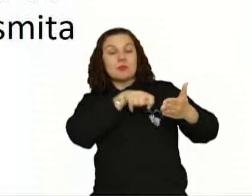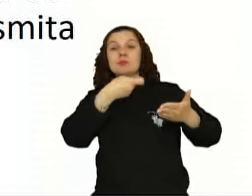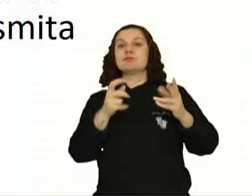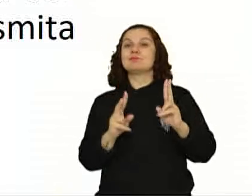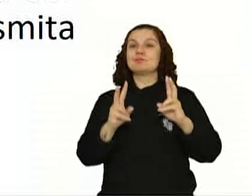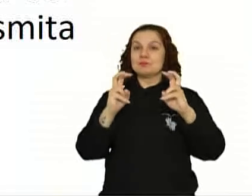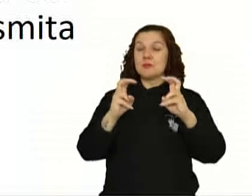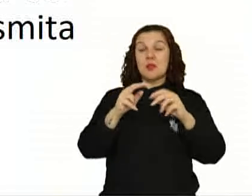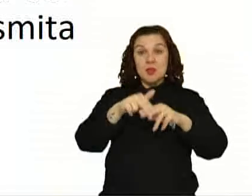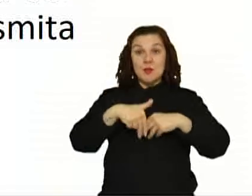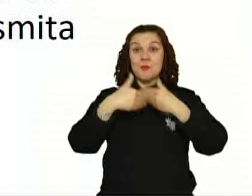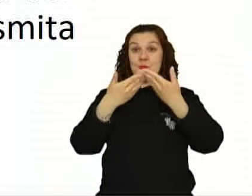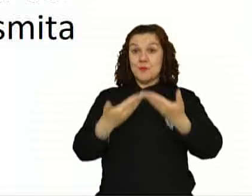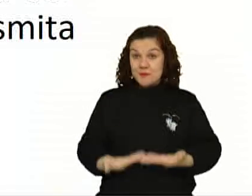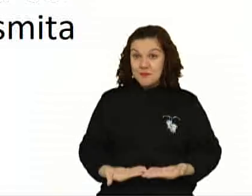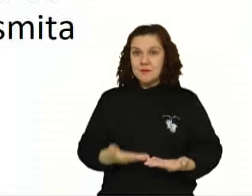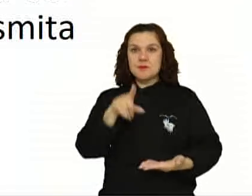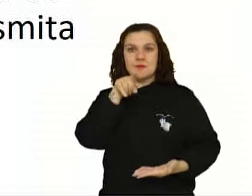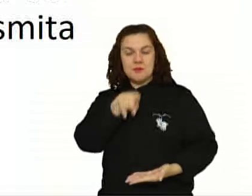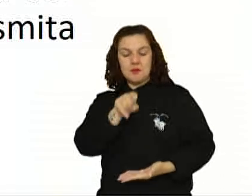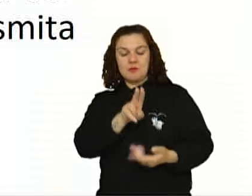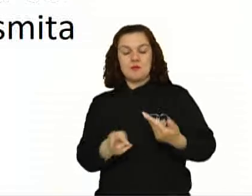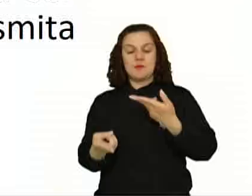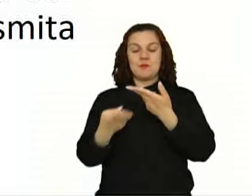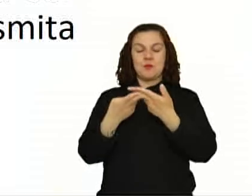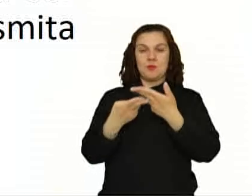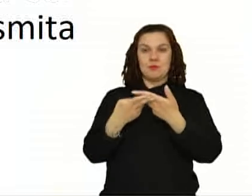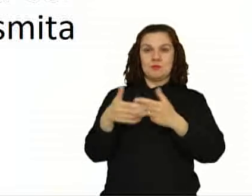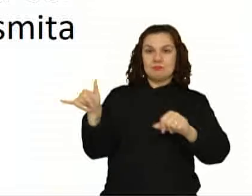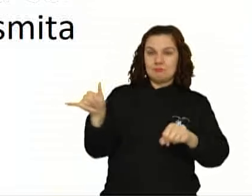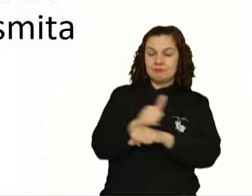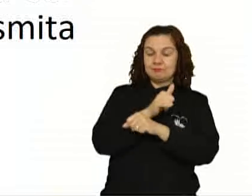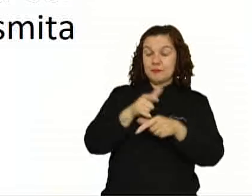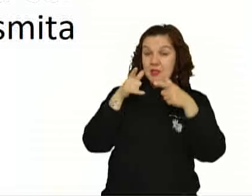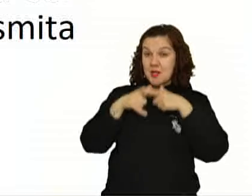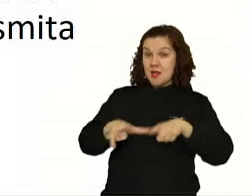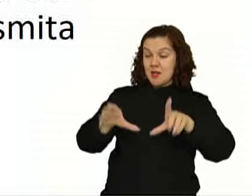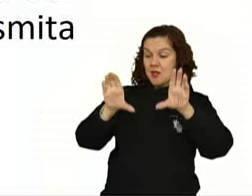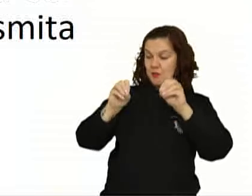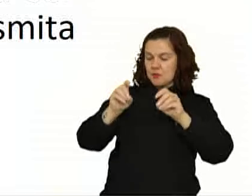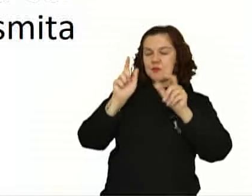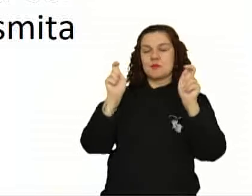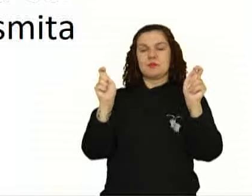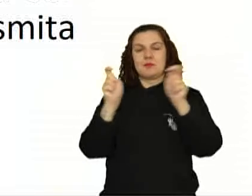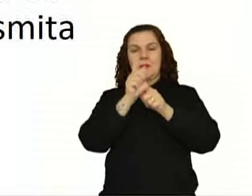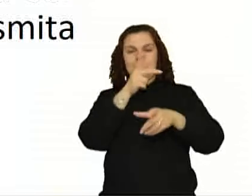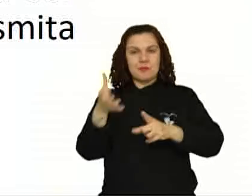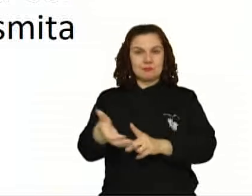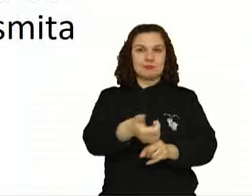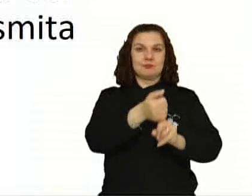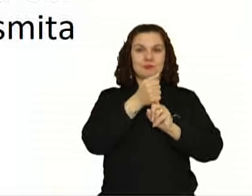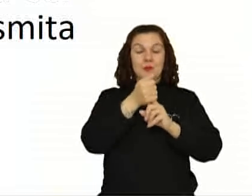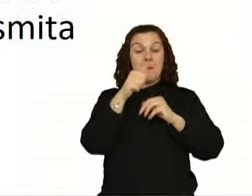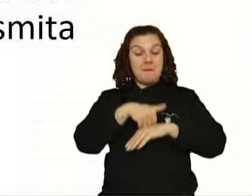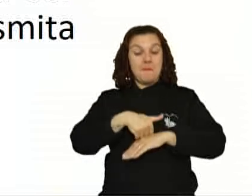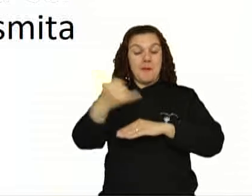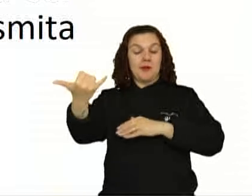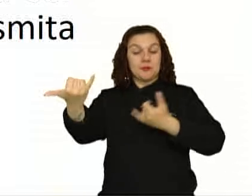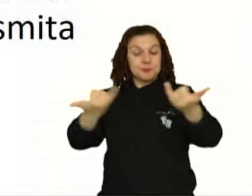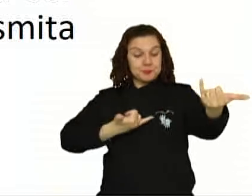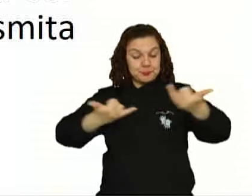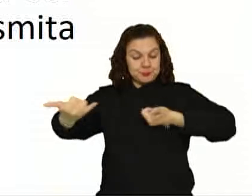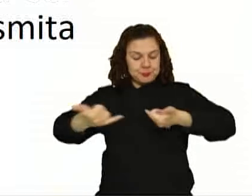assunto. Portanto, irão utilizar recursos linguísticos suficientes para passar o maior número